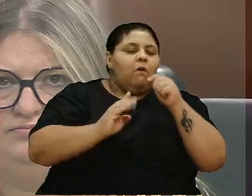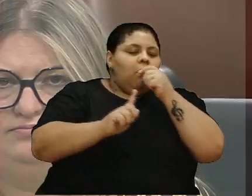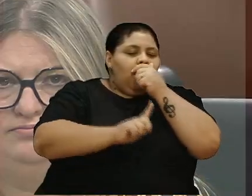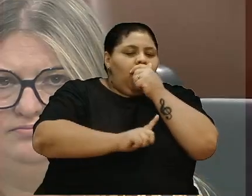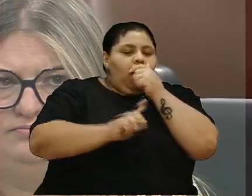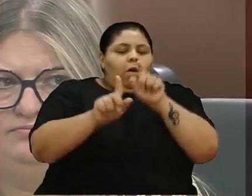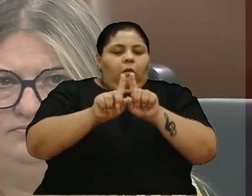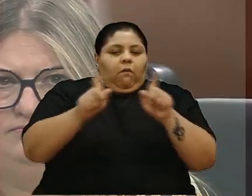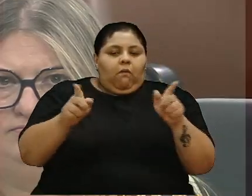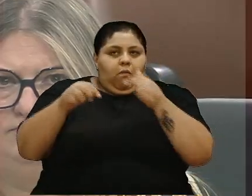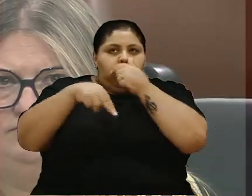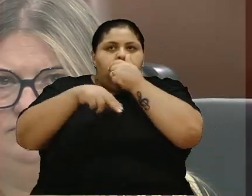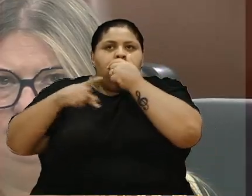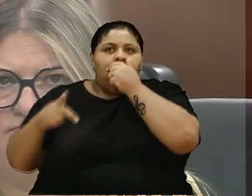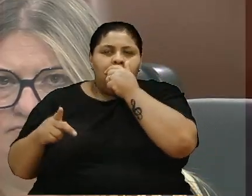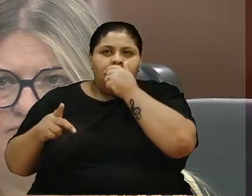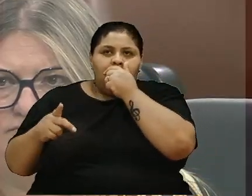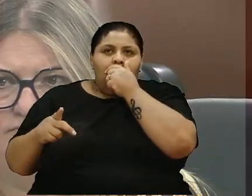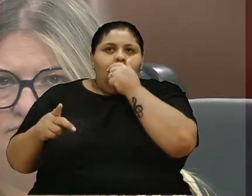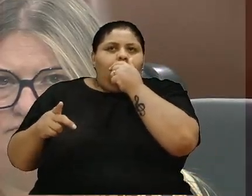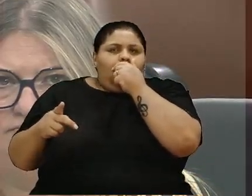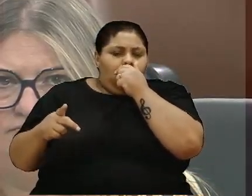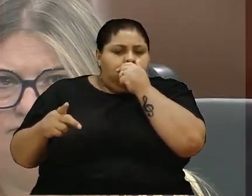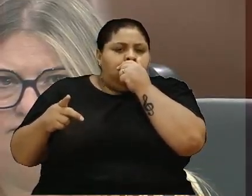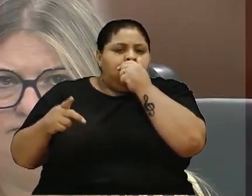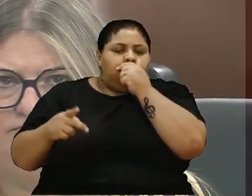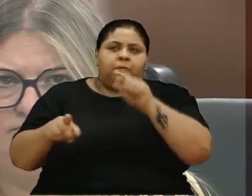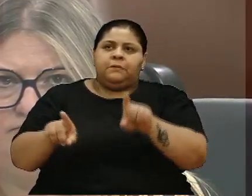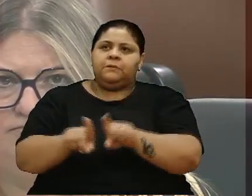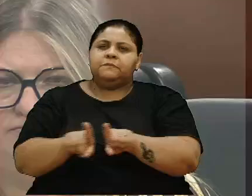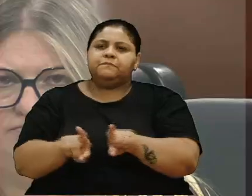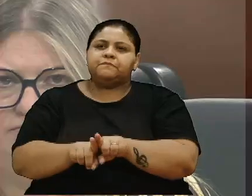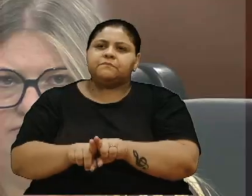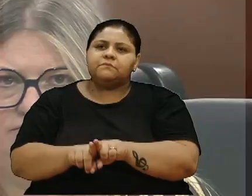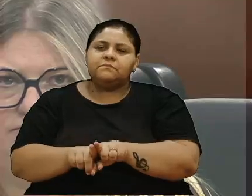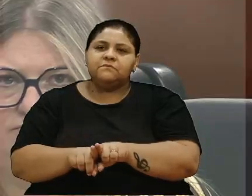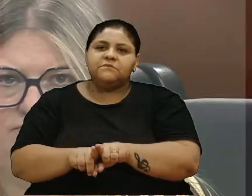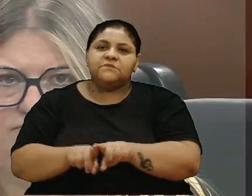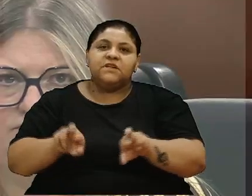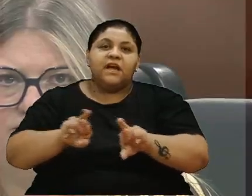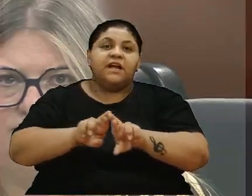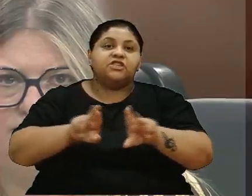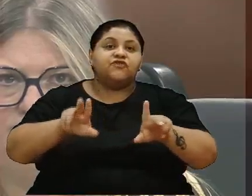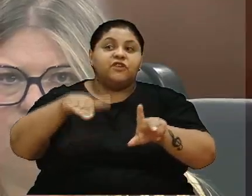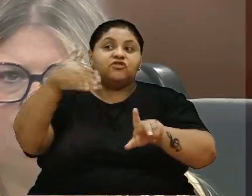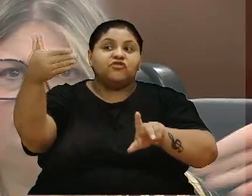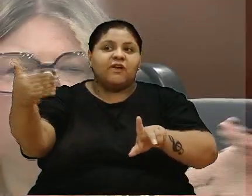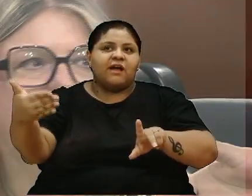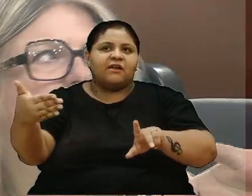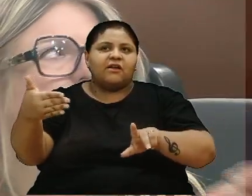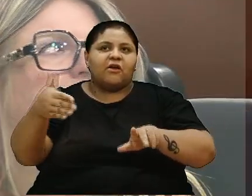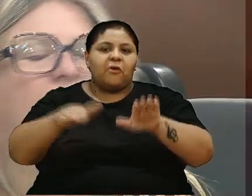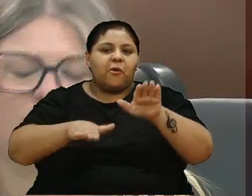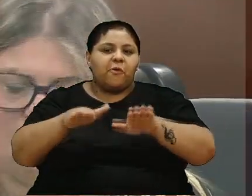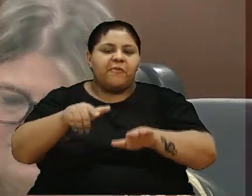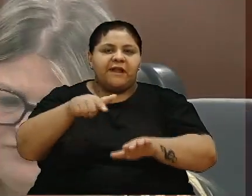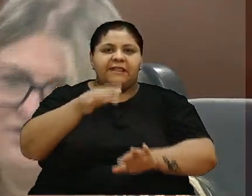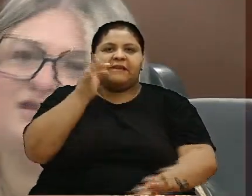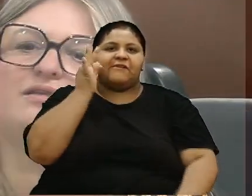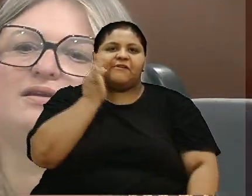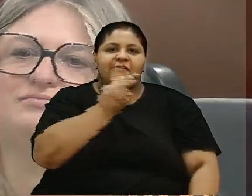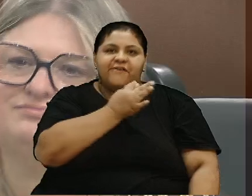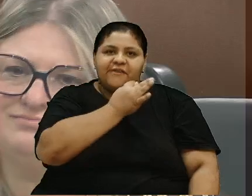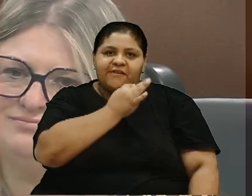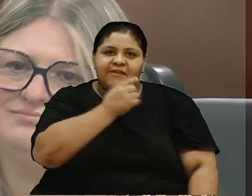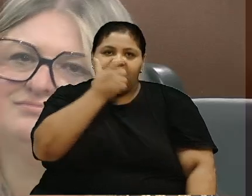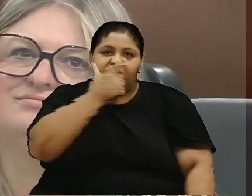Petrópolis. Não, vamos tomar um café colonial. Parece que a comida, o café colonial é diferente de Gramado, Canela, do que talvez se tivesse em Forqueta. Parece que a